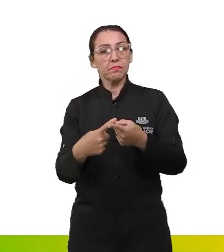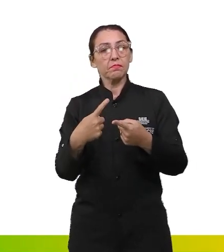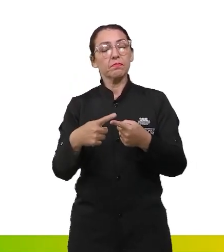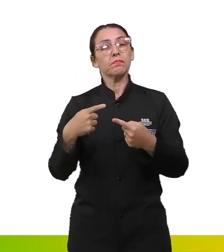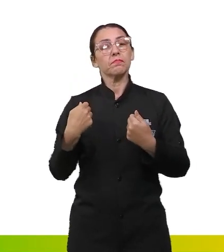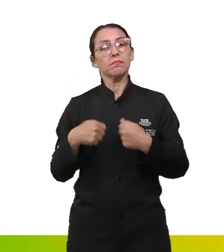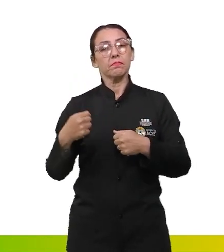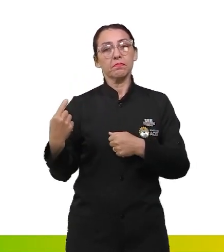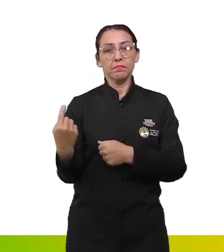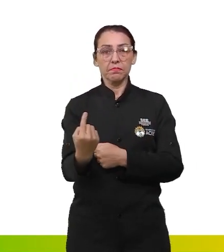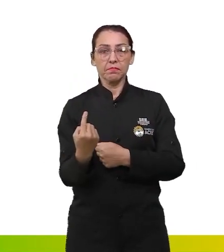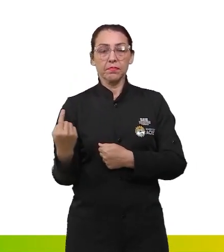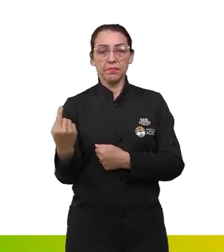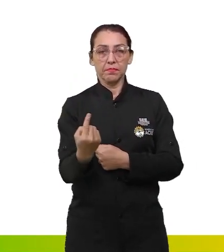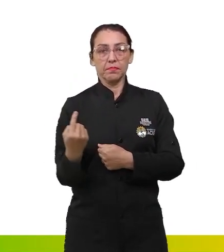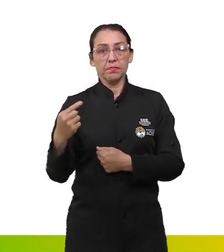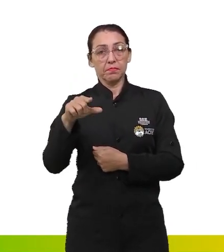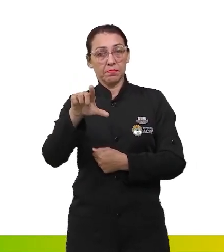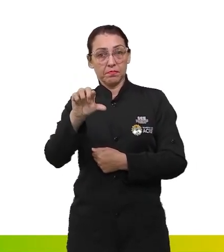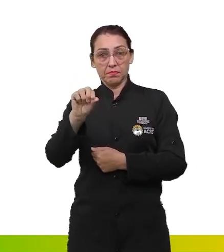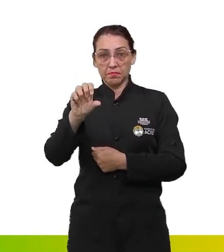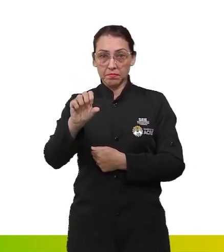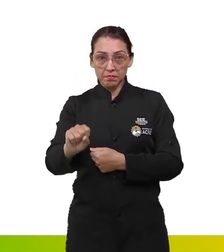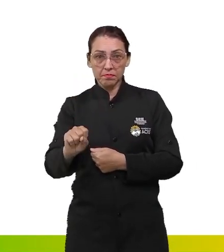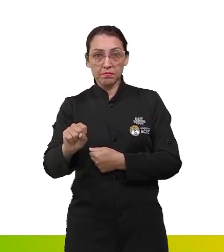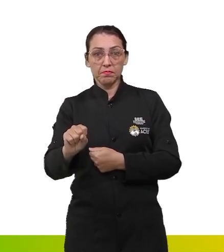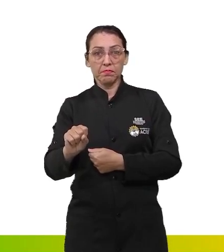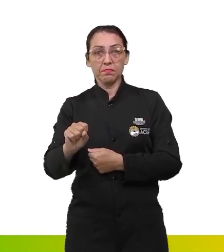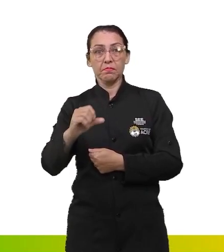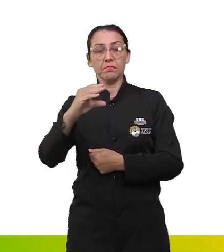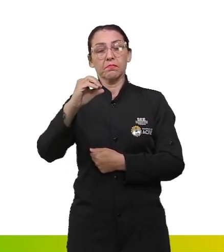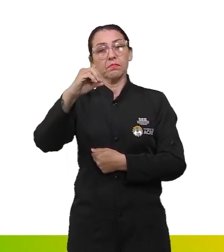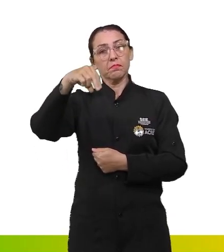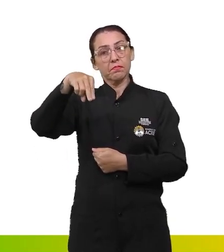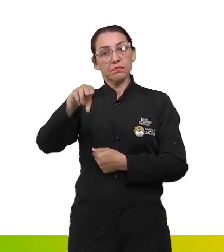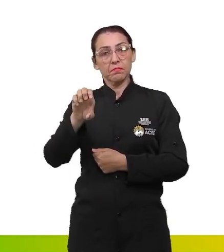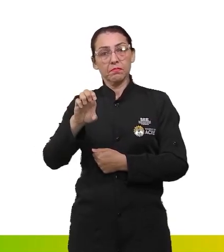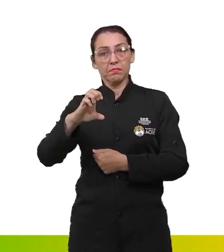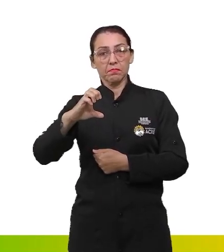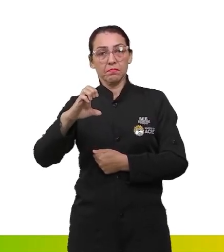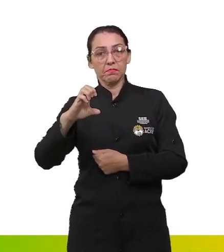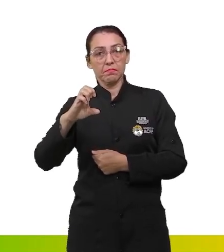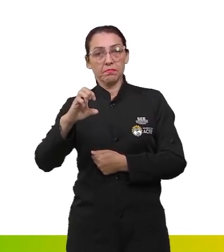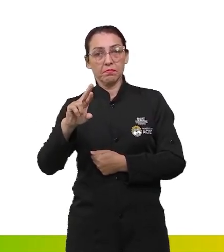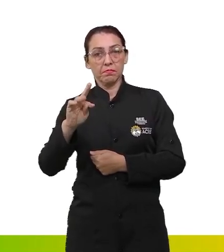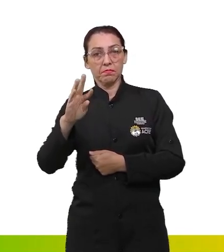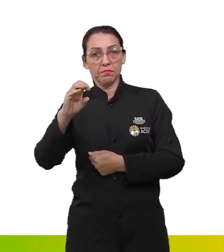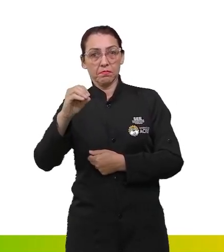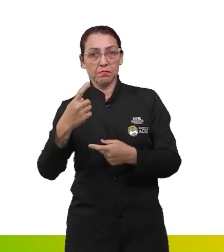singular. Aqui, ó, los conciertos. Los conciertos está no plural, por isso que o verbo